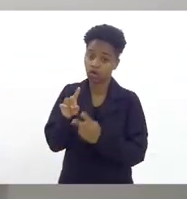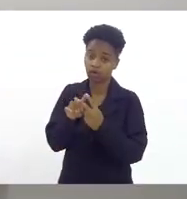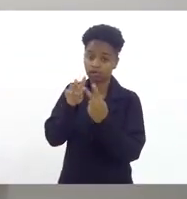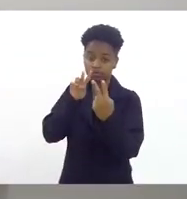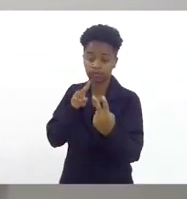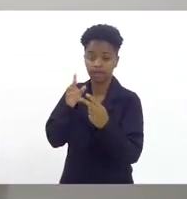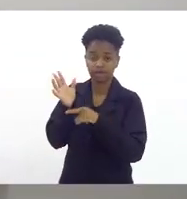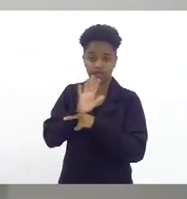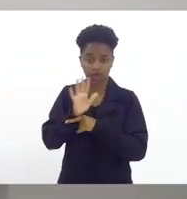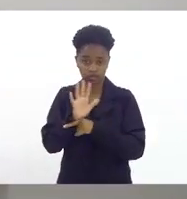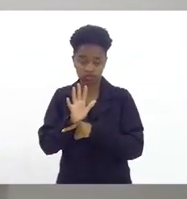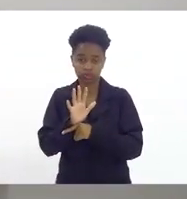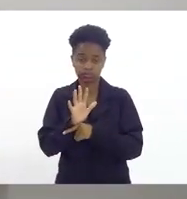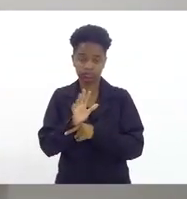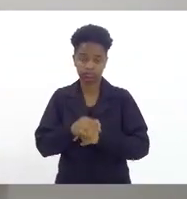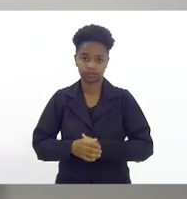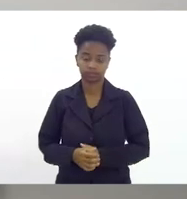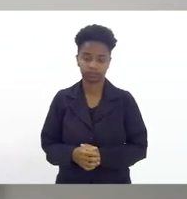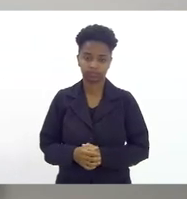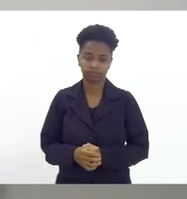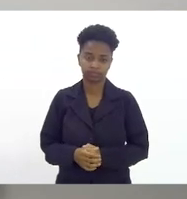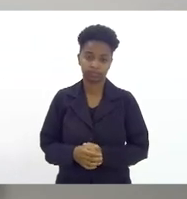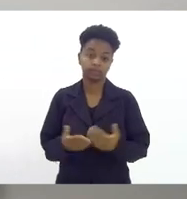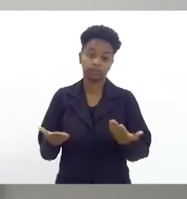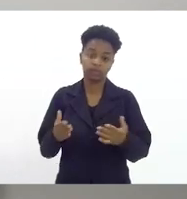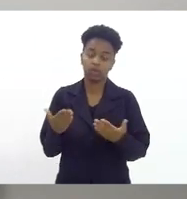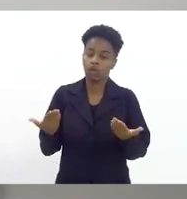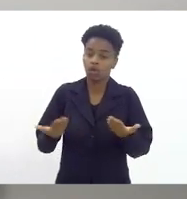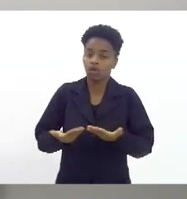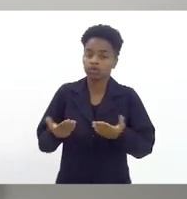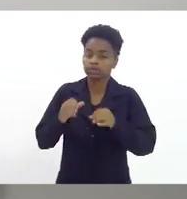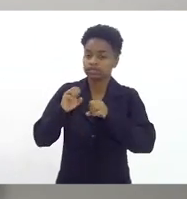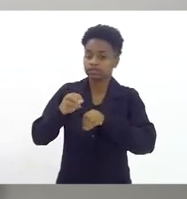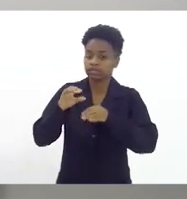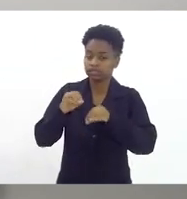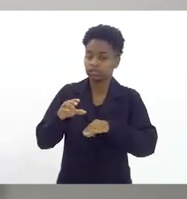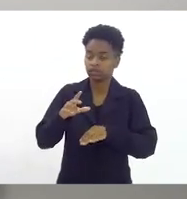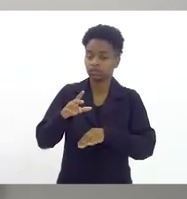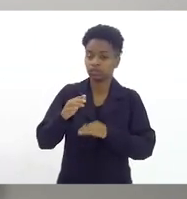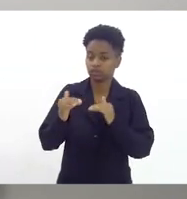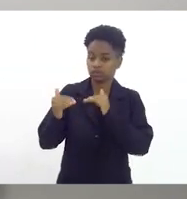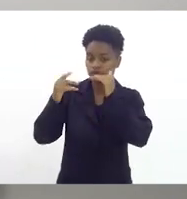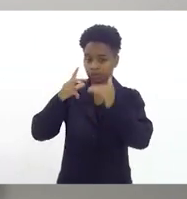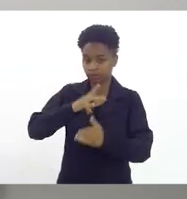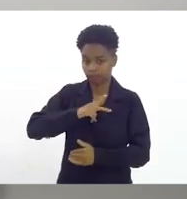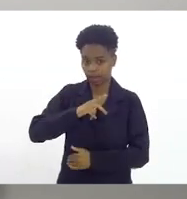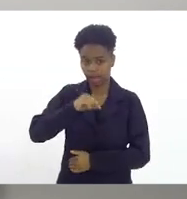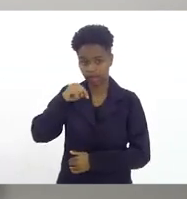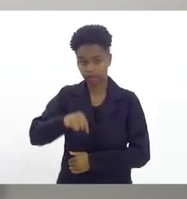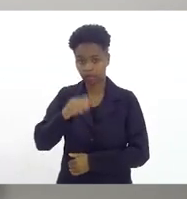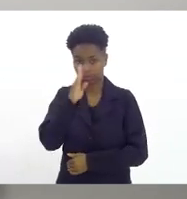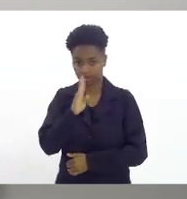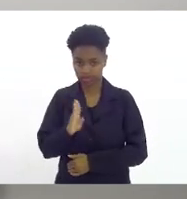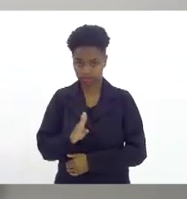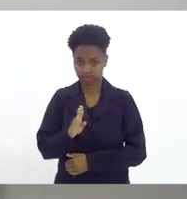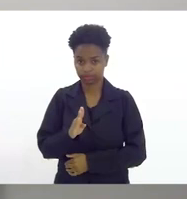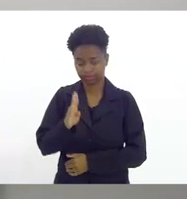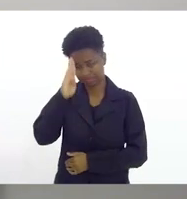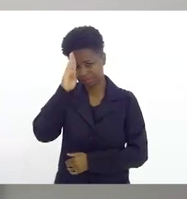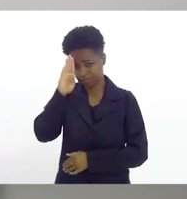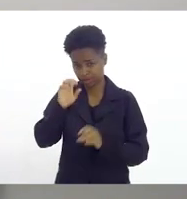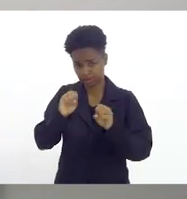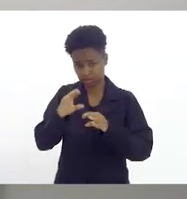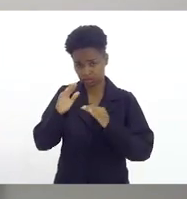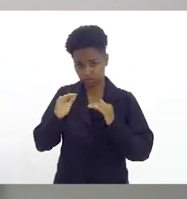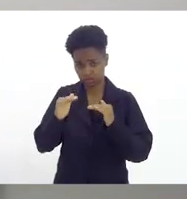vídeo hoje o ensino superior privado no Brasil no ensino superior privado